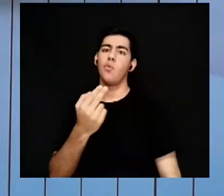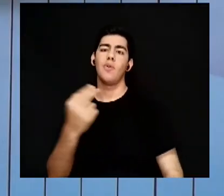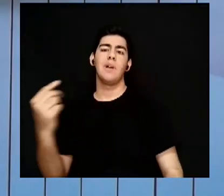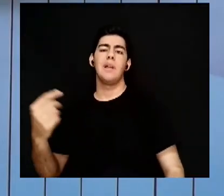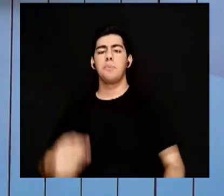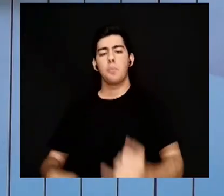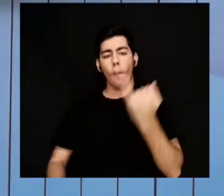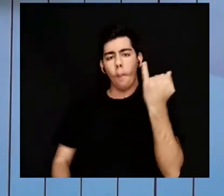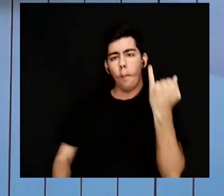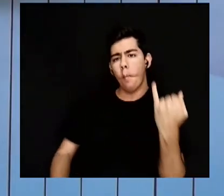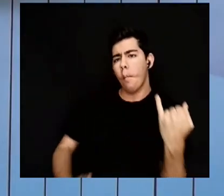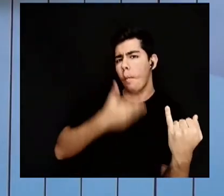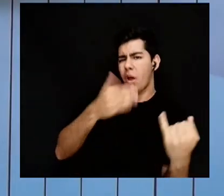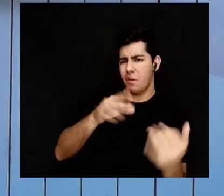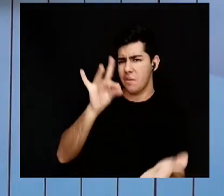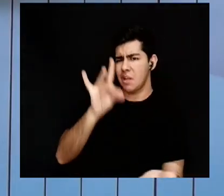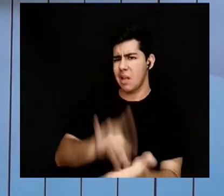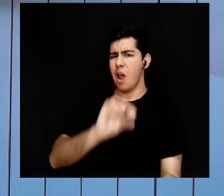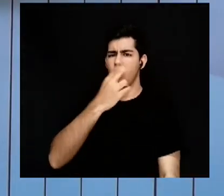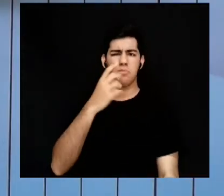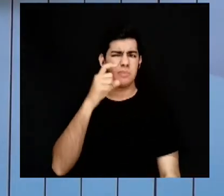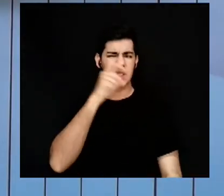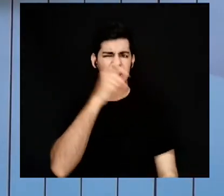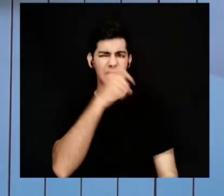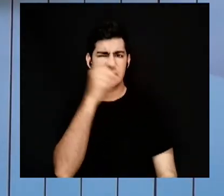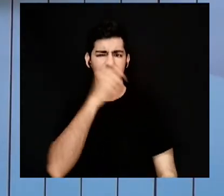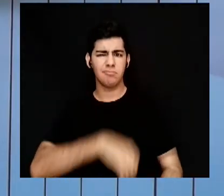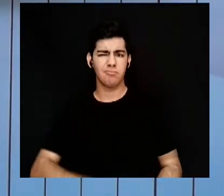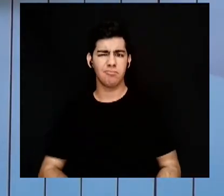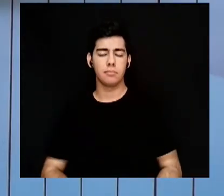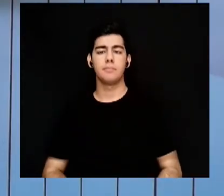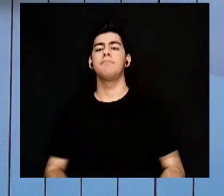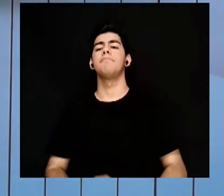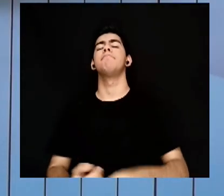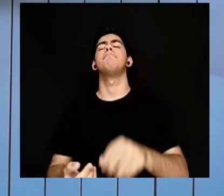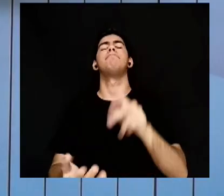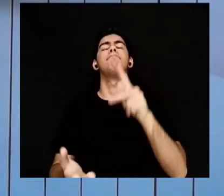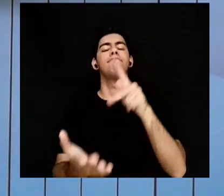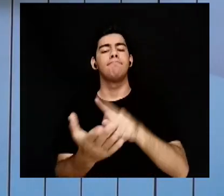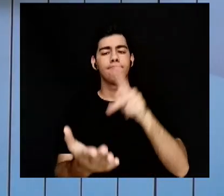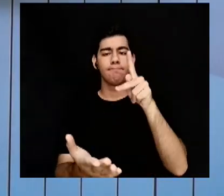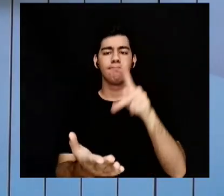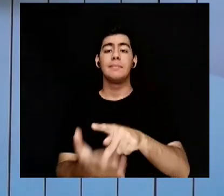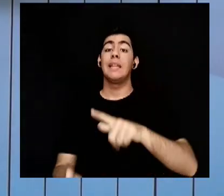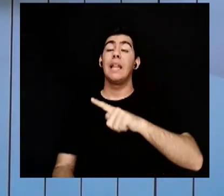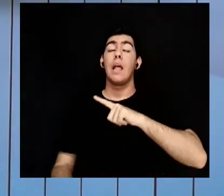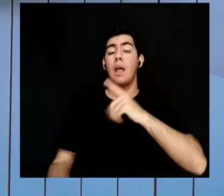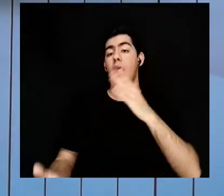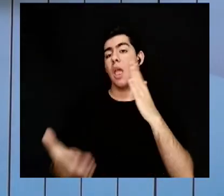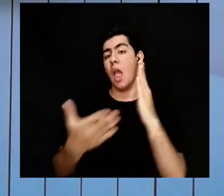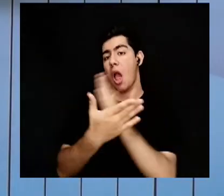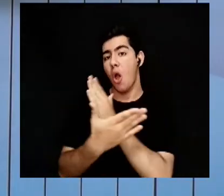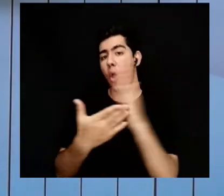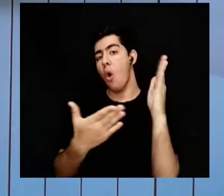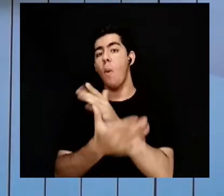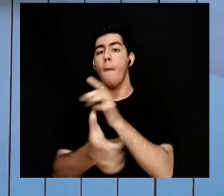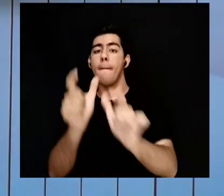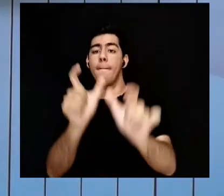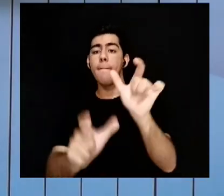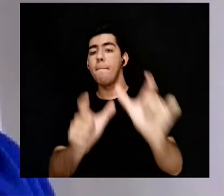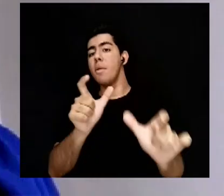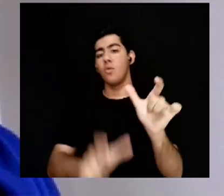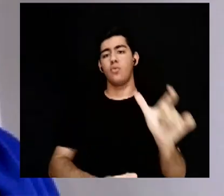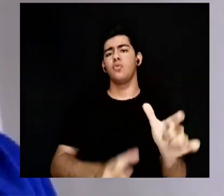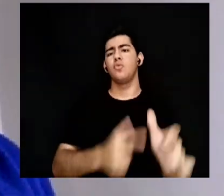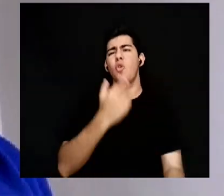mito? É verdade, existe. Existem pessoas que realmente comem muito pouco